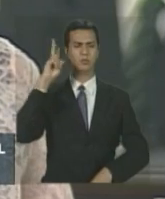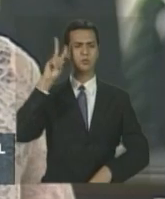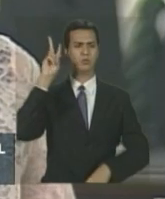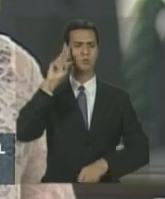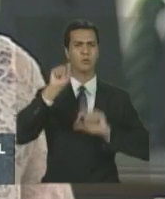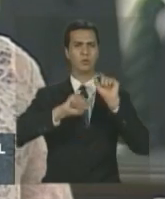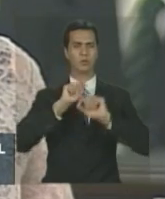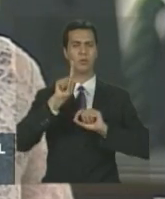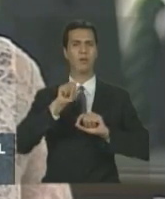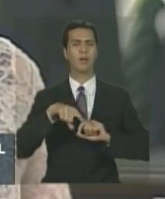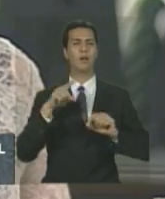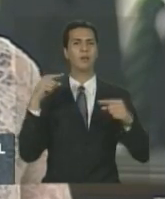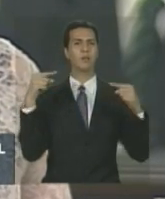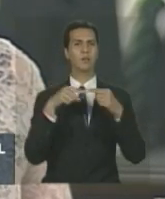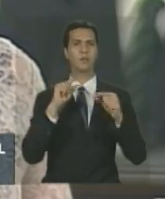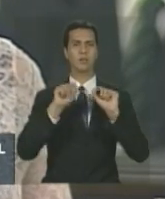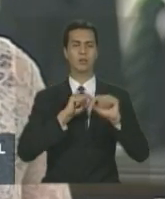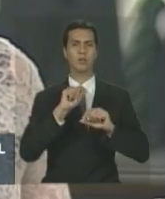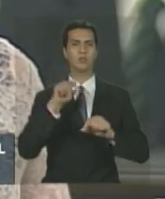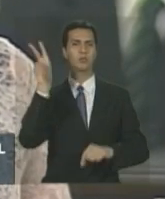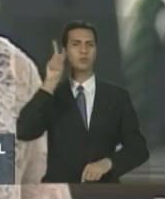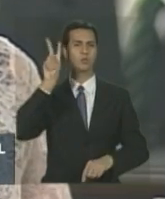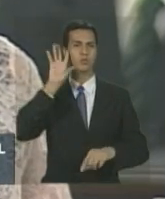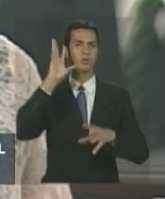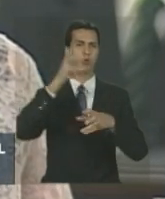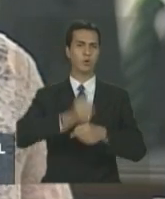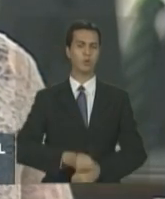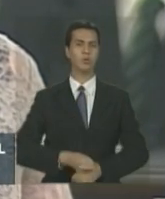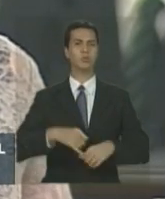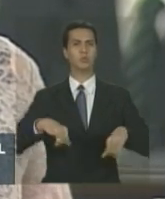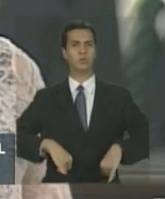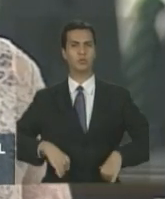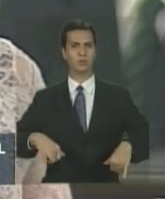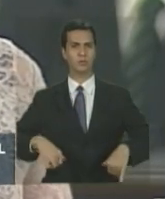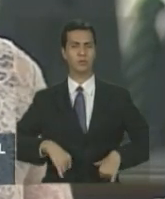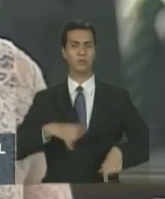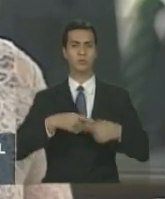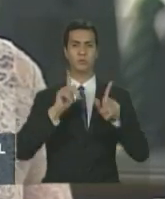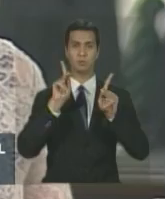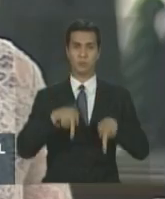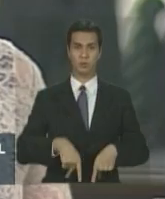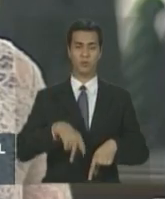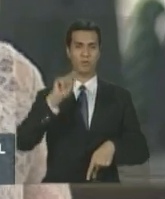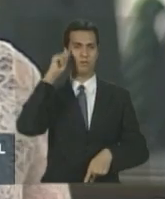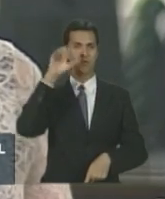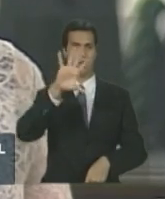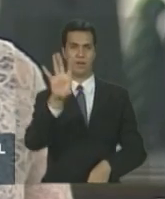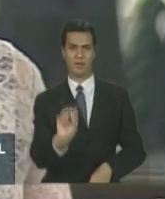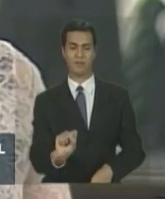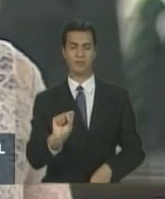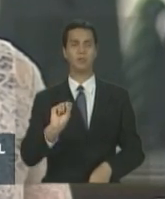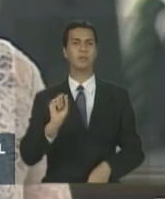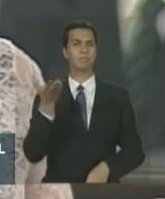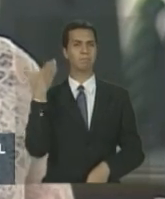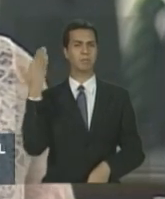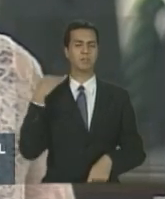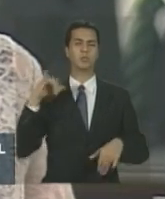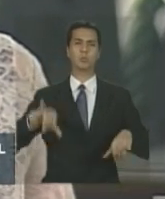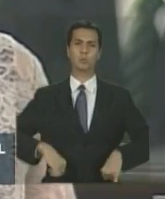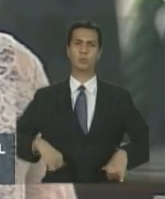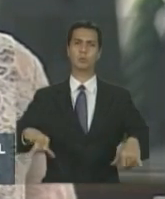revolta contra a dor e o sofrimento a que os povos africanos foram